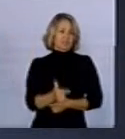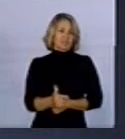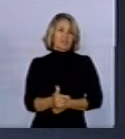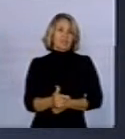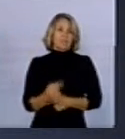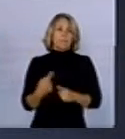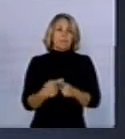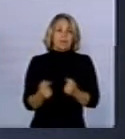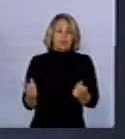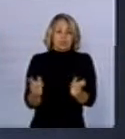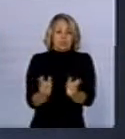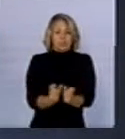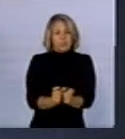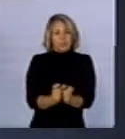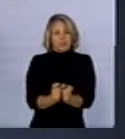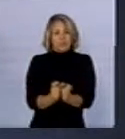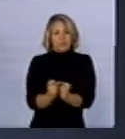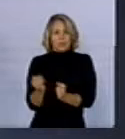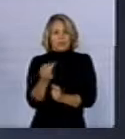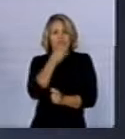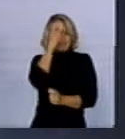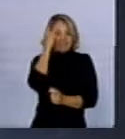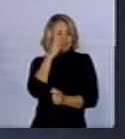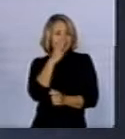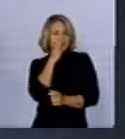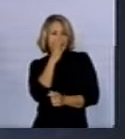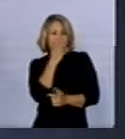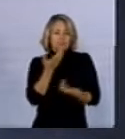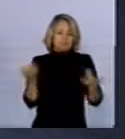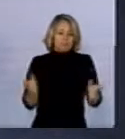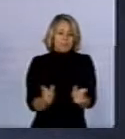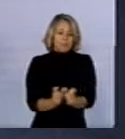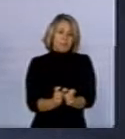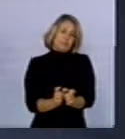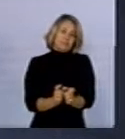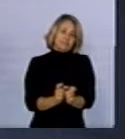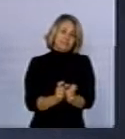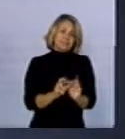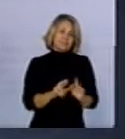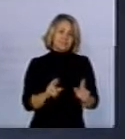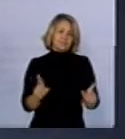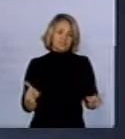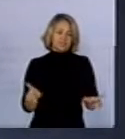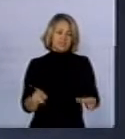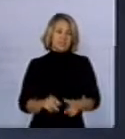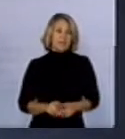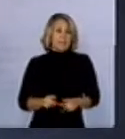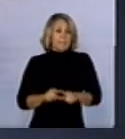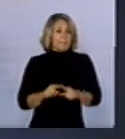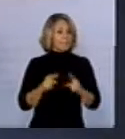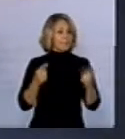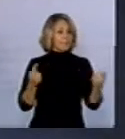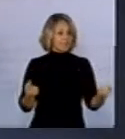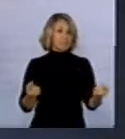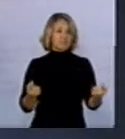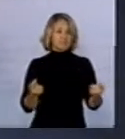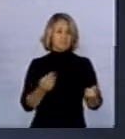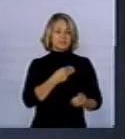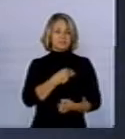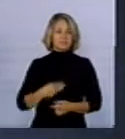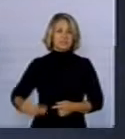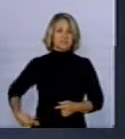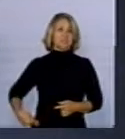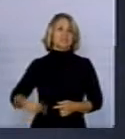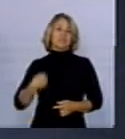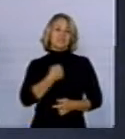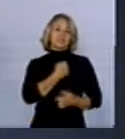ainda atendem a um público muito diminuto na perspectiva global do número de assinantes. No entanto, ministro e demais presentes, nós